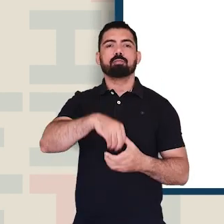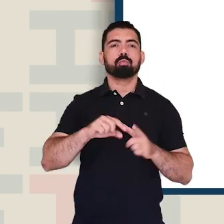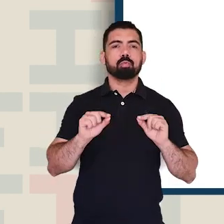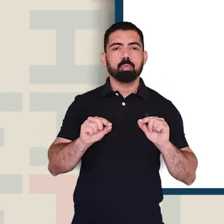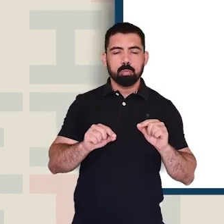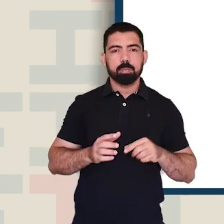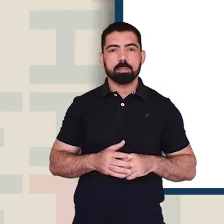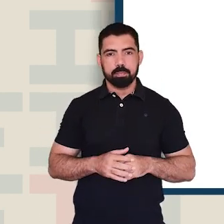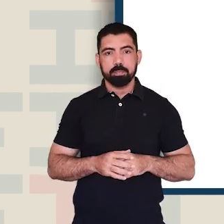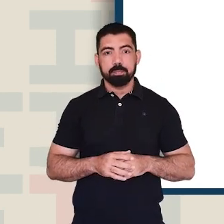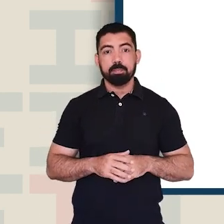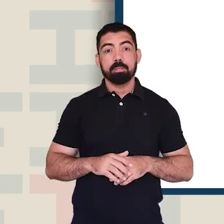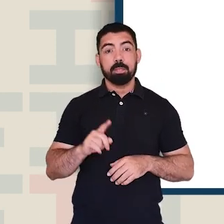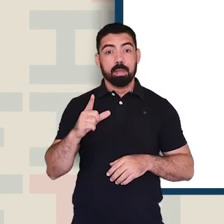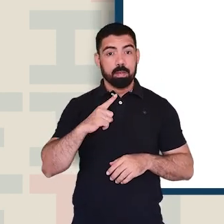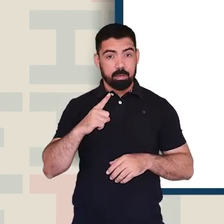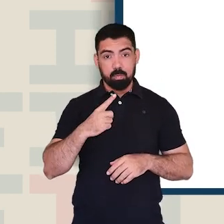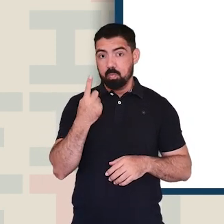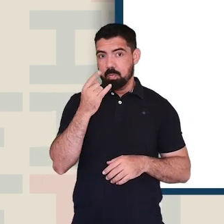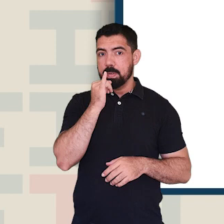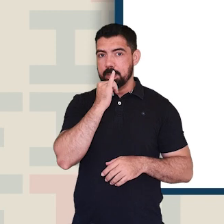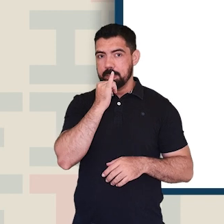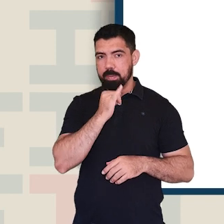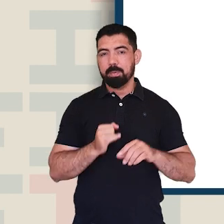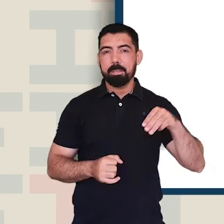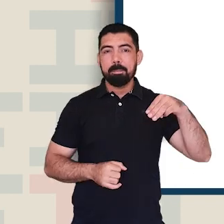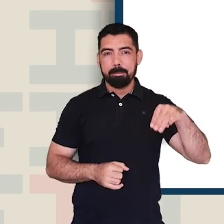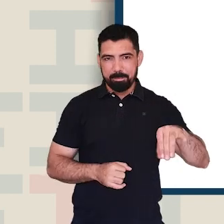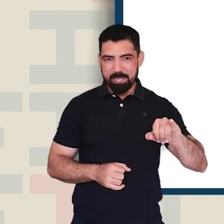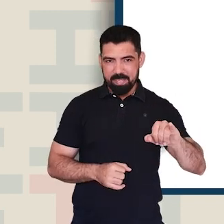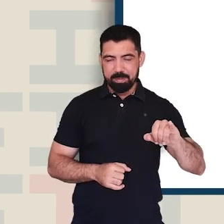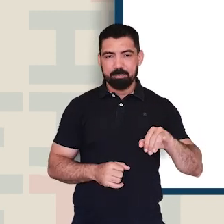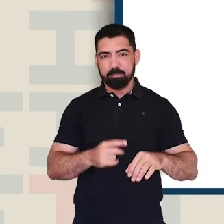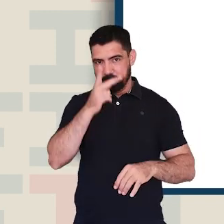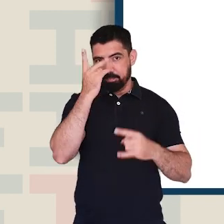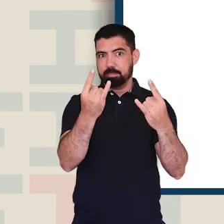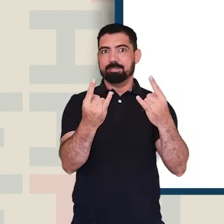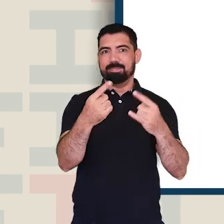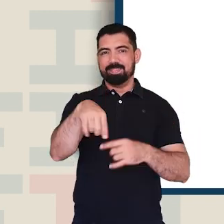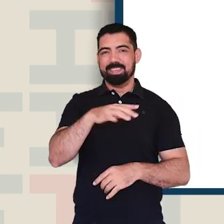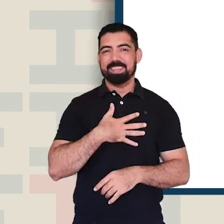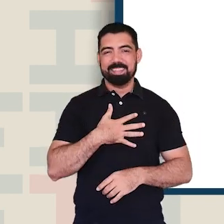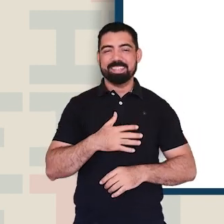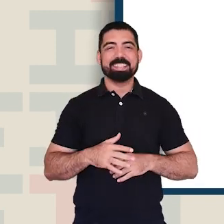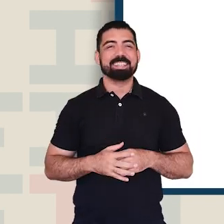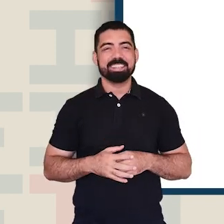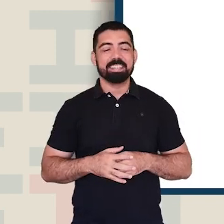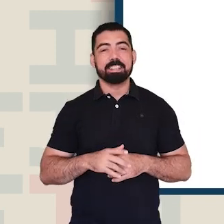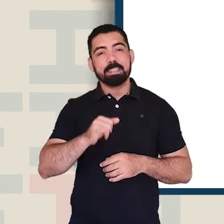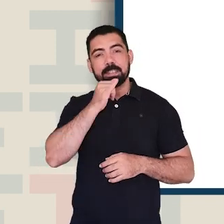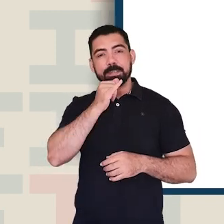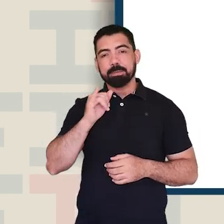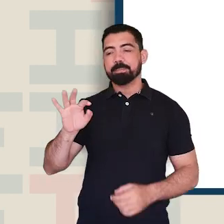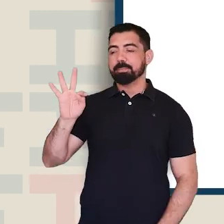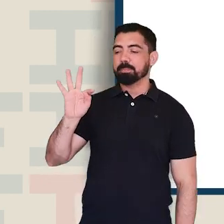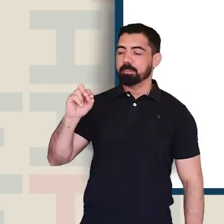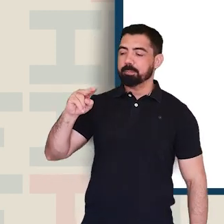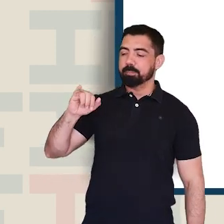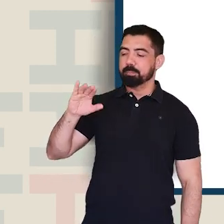da tônica. Digamos aí, eu botei um exemplo em Mi, para a galera do rock, né? Então ela consiste da